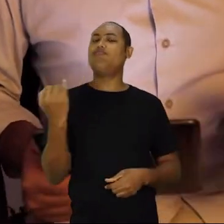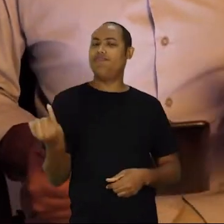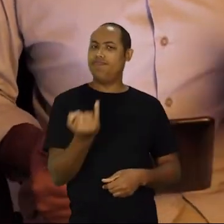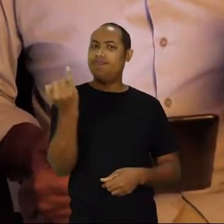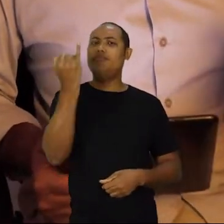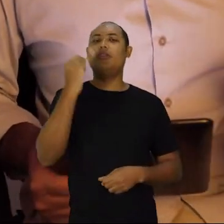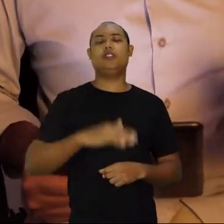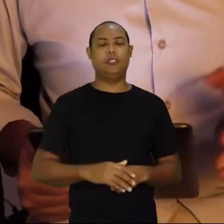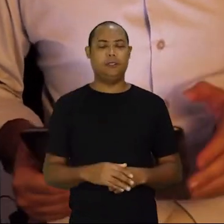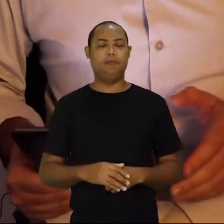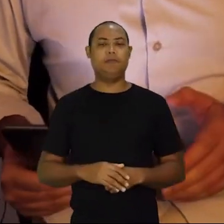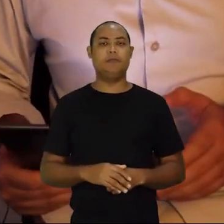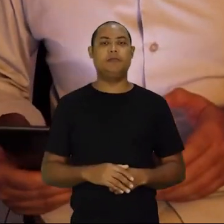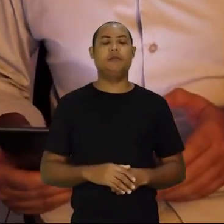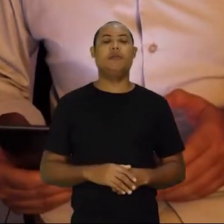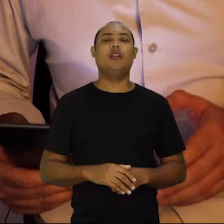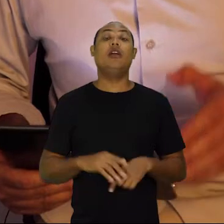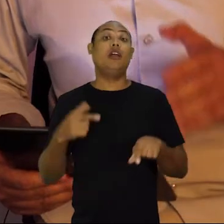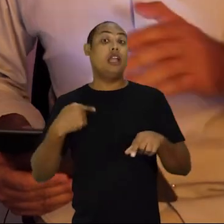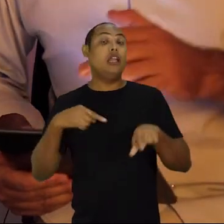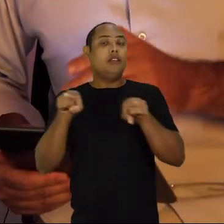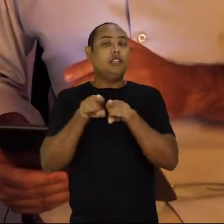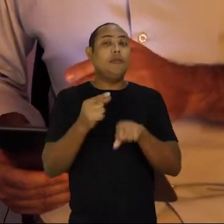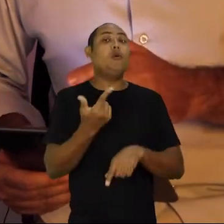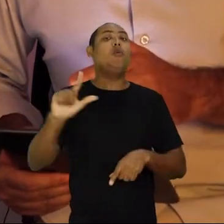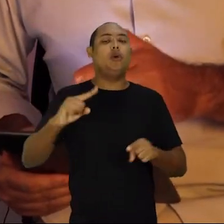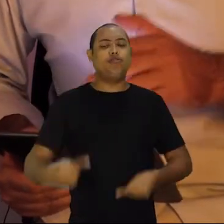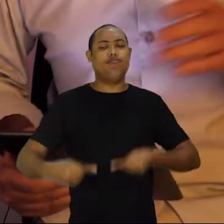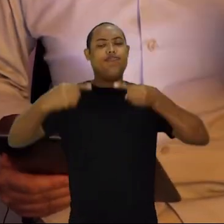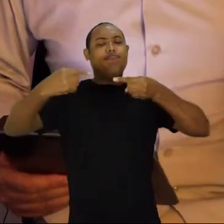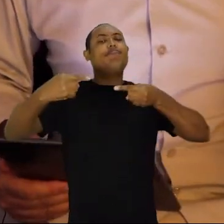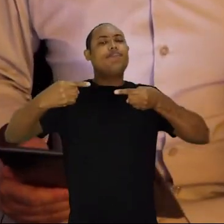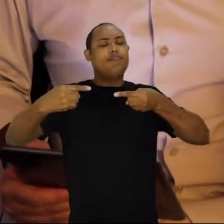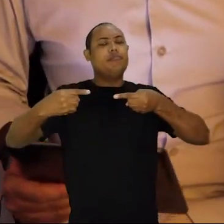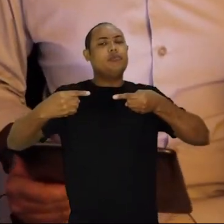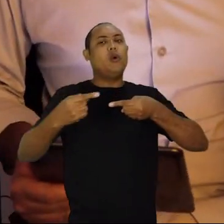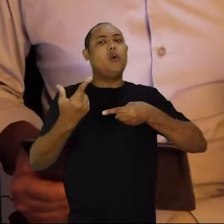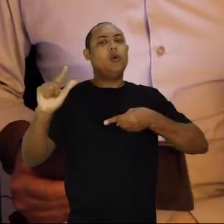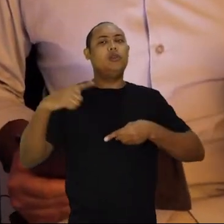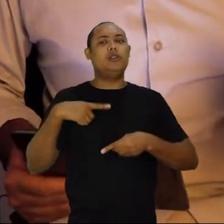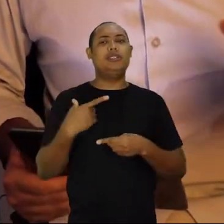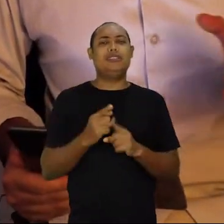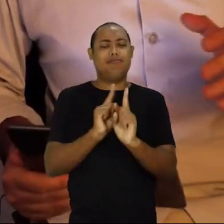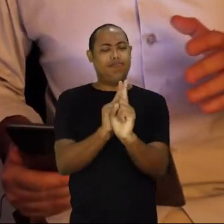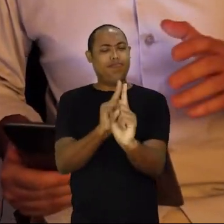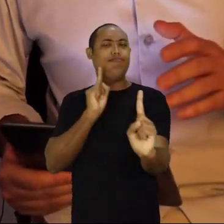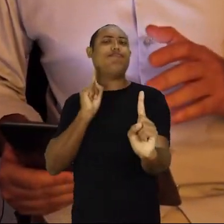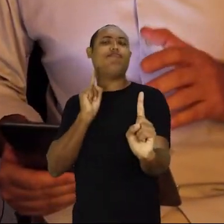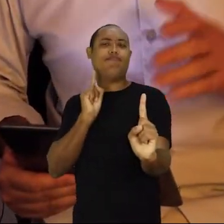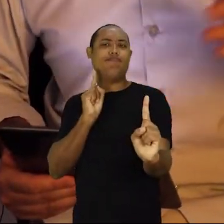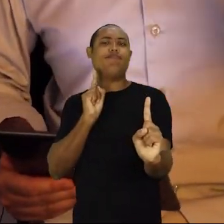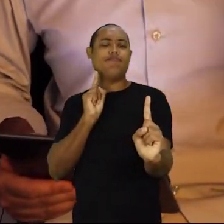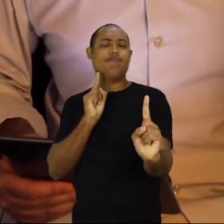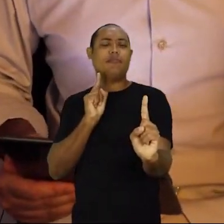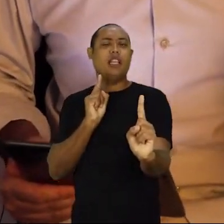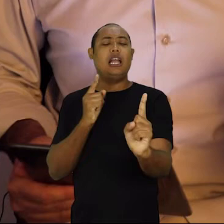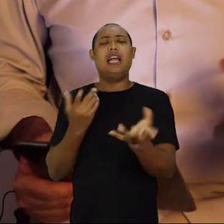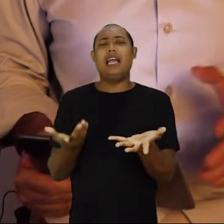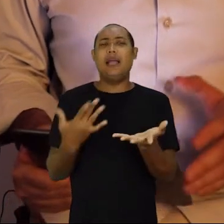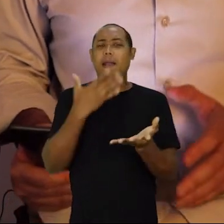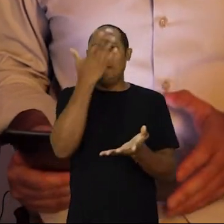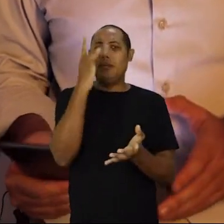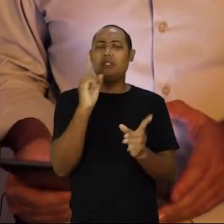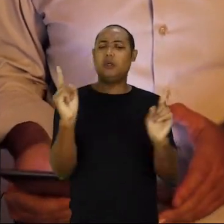segundo desafio que se colocou. Eu traria também como desafio o